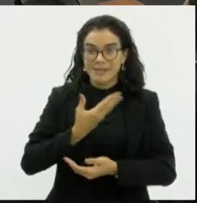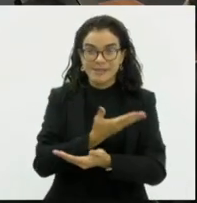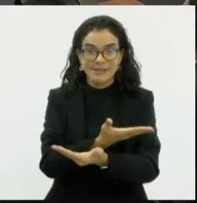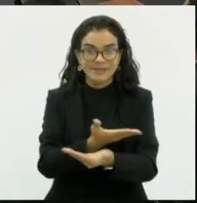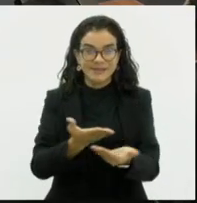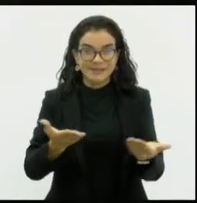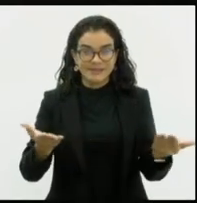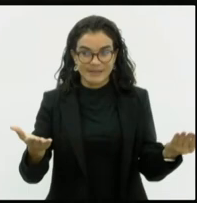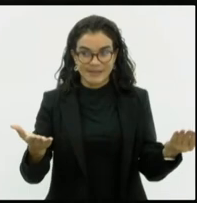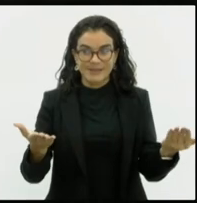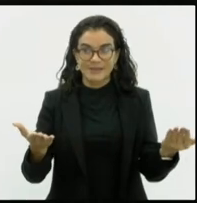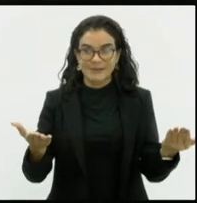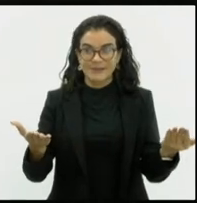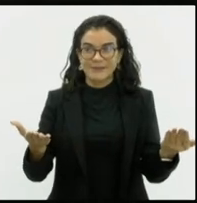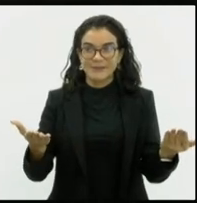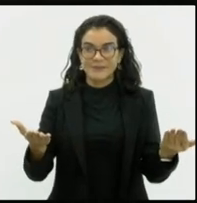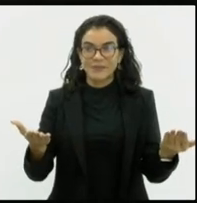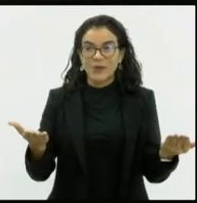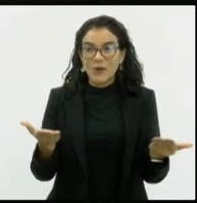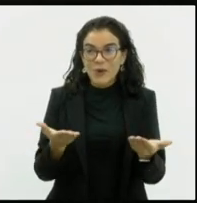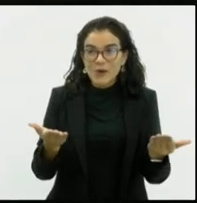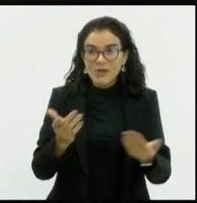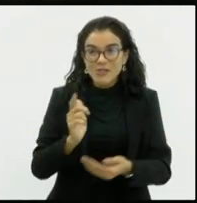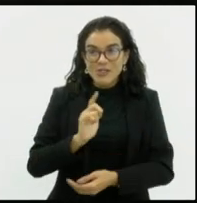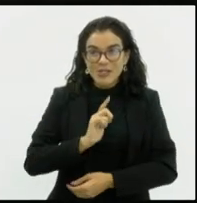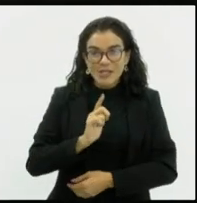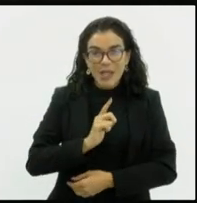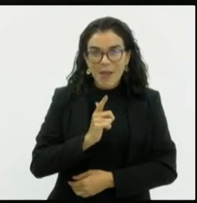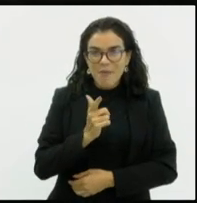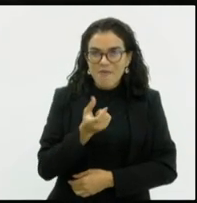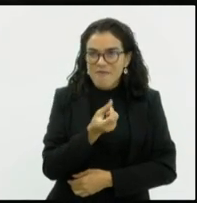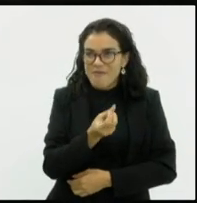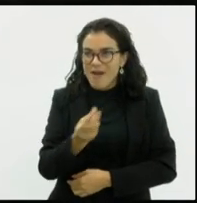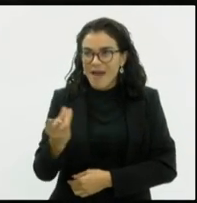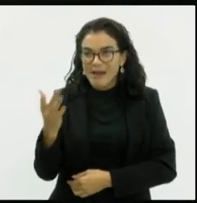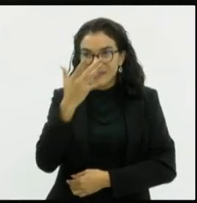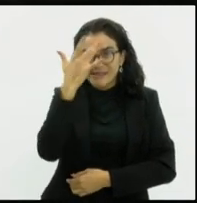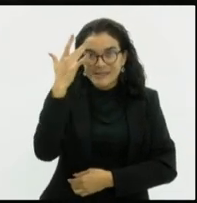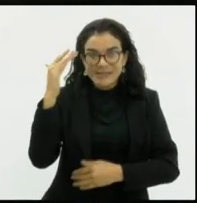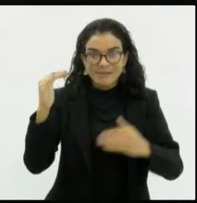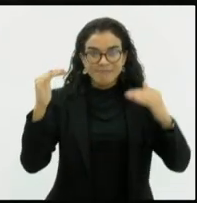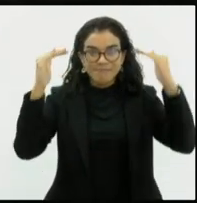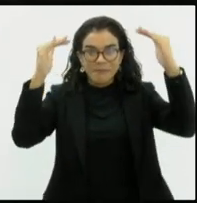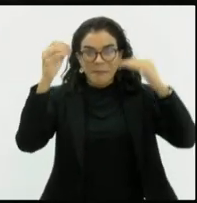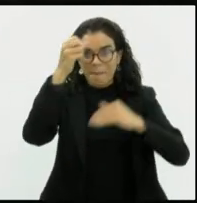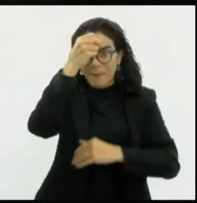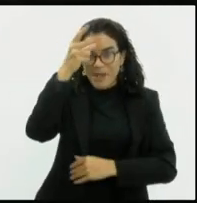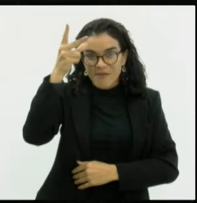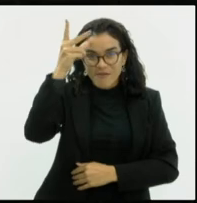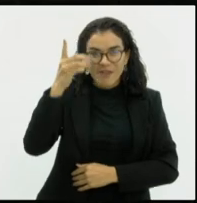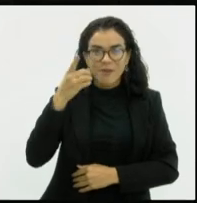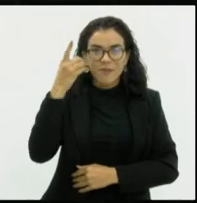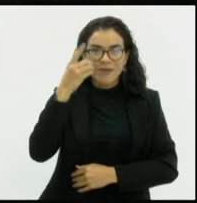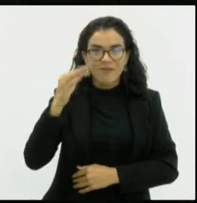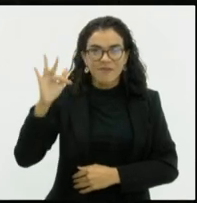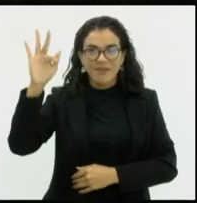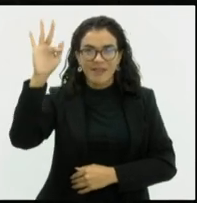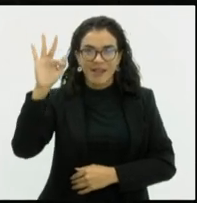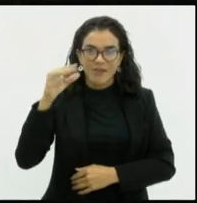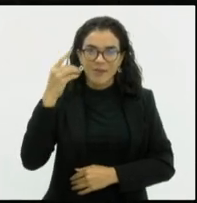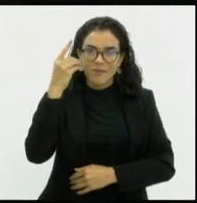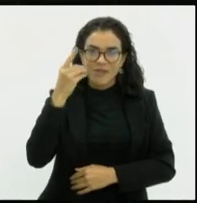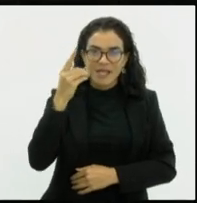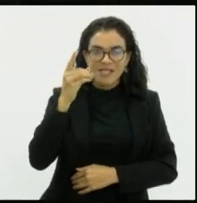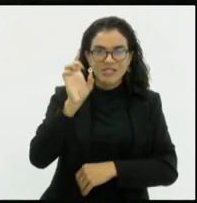vocês. Hoje temos muitas autoridades aqui, temos prefeitos, deputados federais, deputados